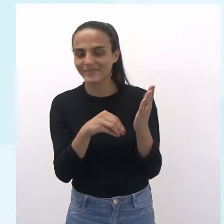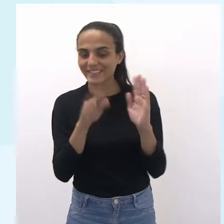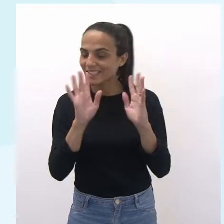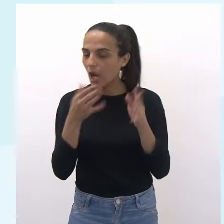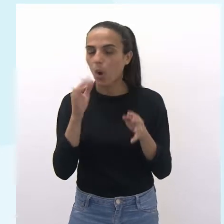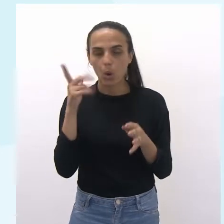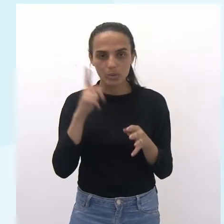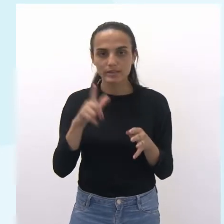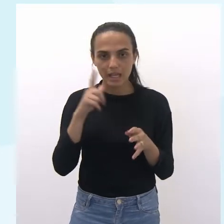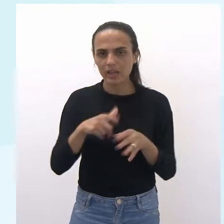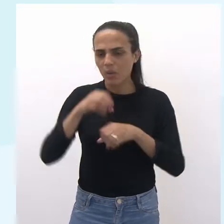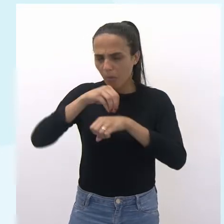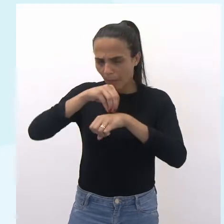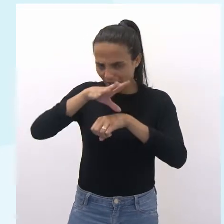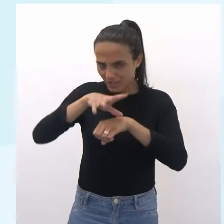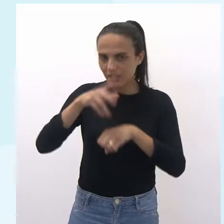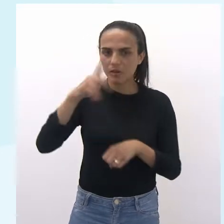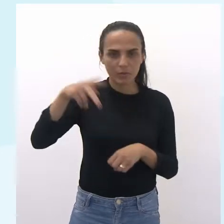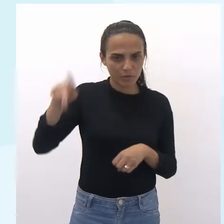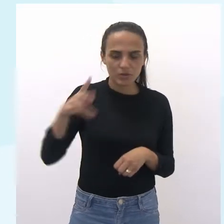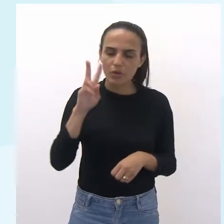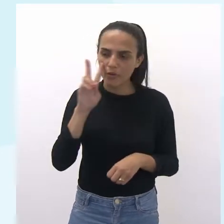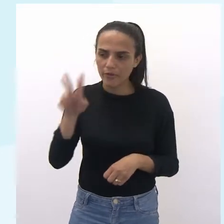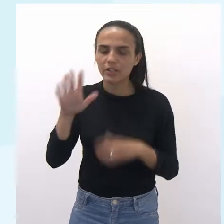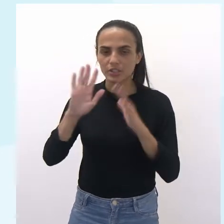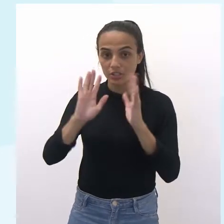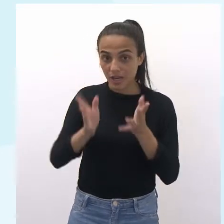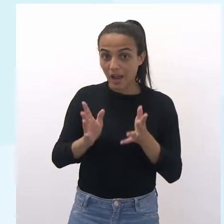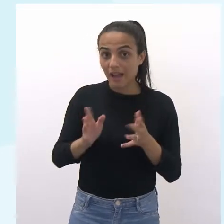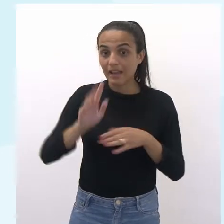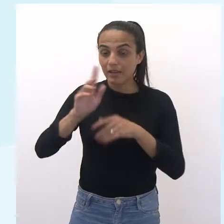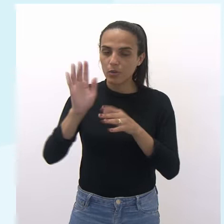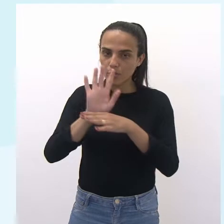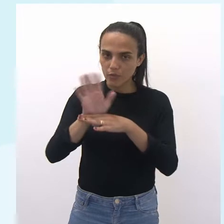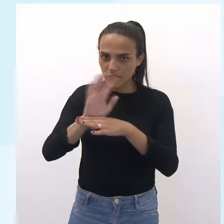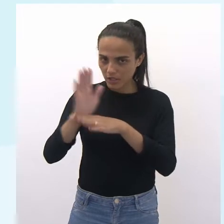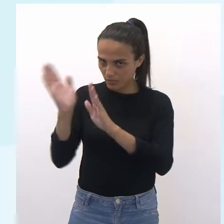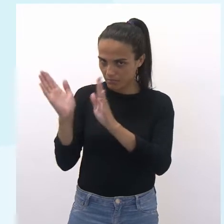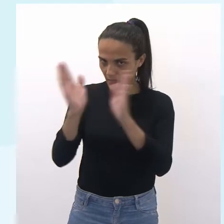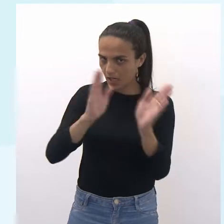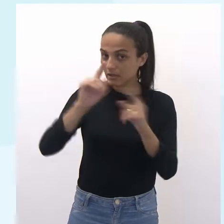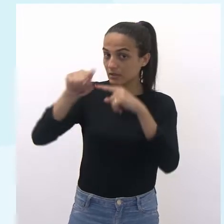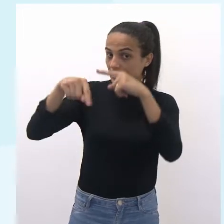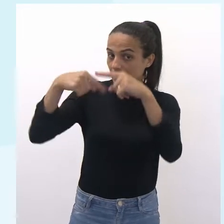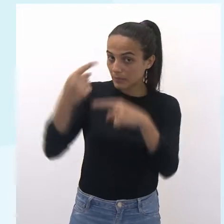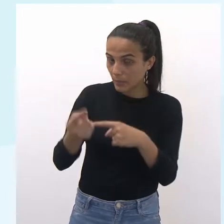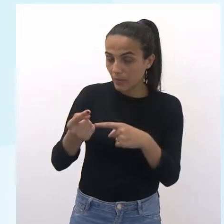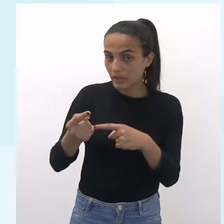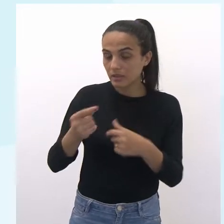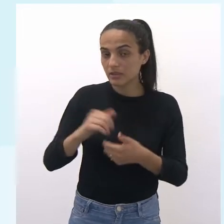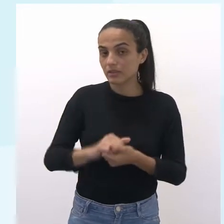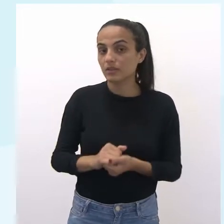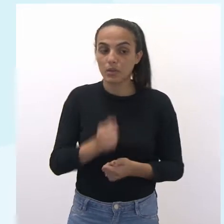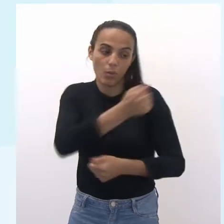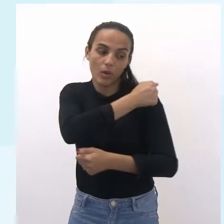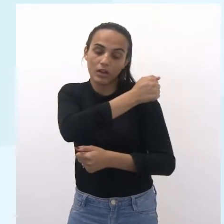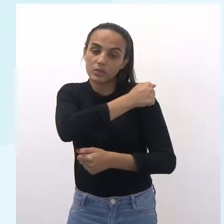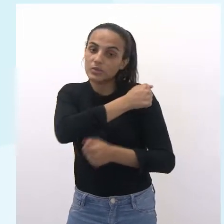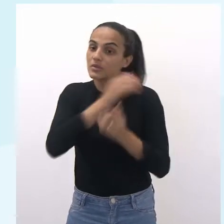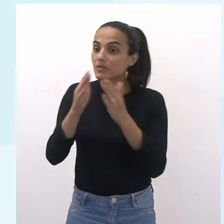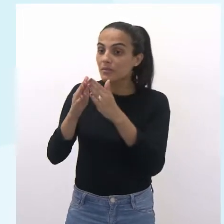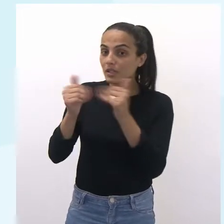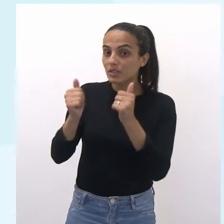observei muitos professores realizarem é, aí, ao exibir um vídeo, solicitar aos estudantes